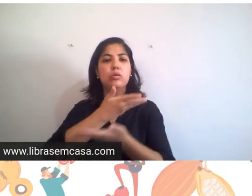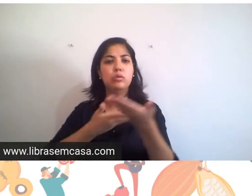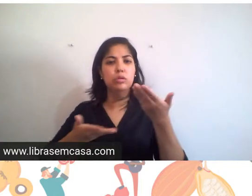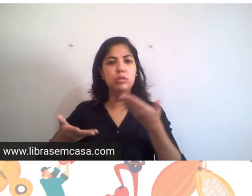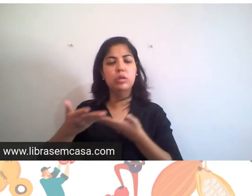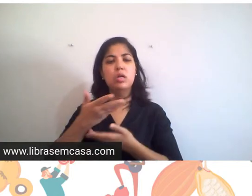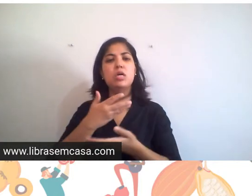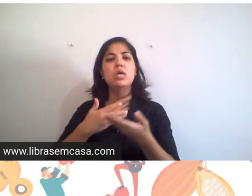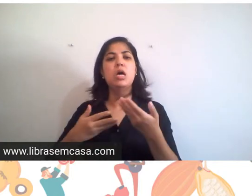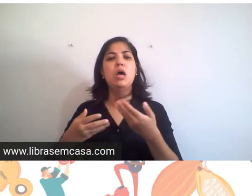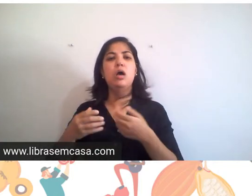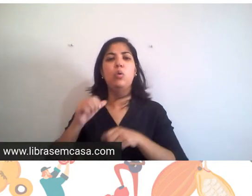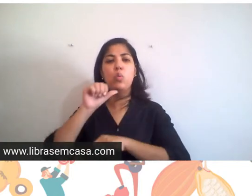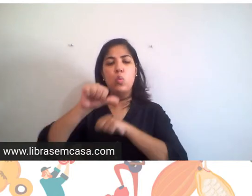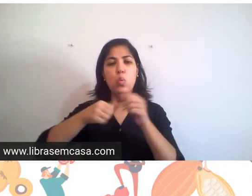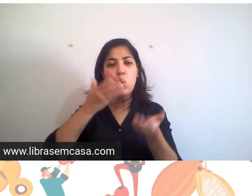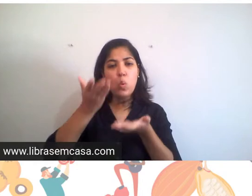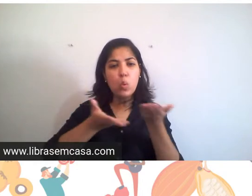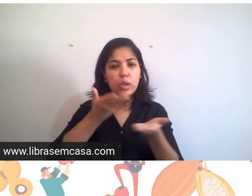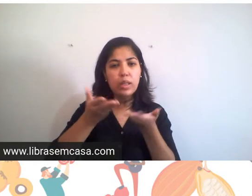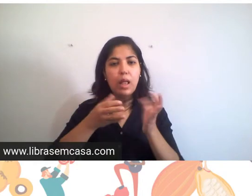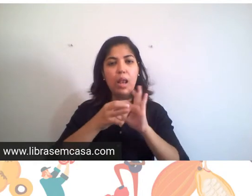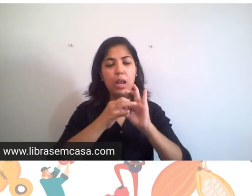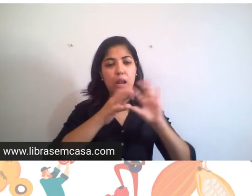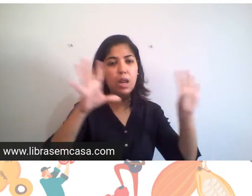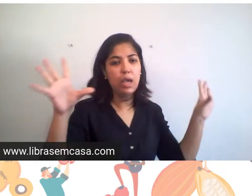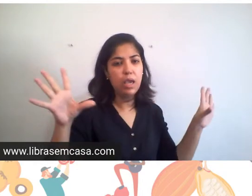biodiversidade e que seja livre de conflitos de interesses.